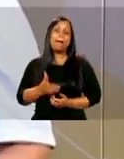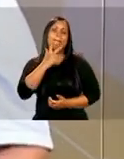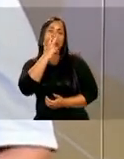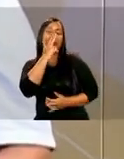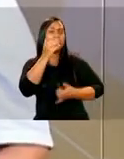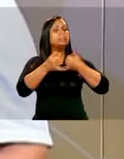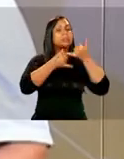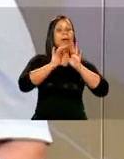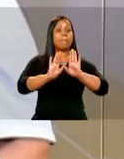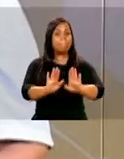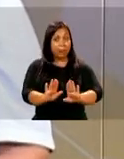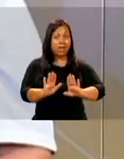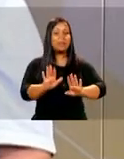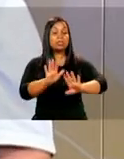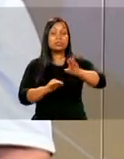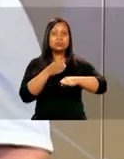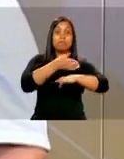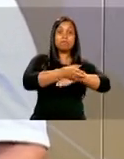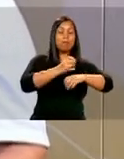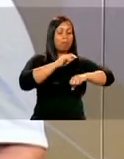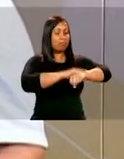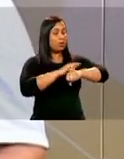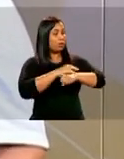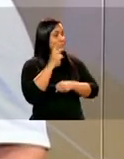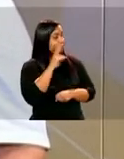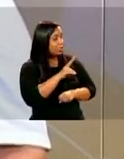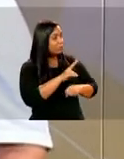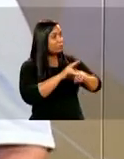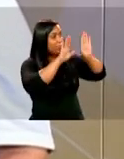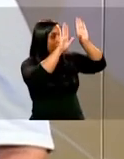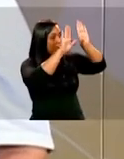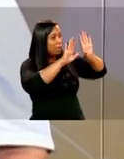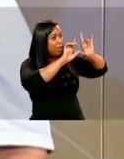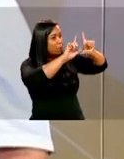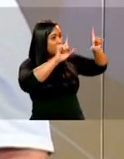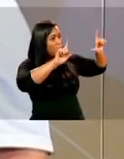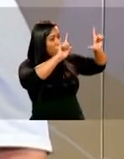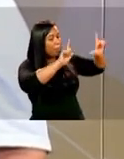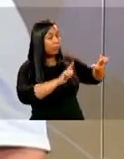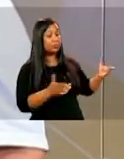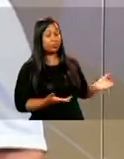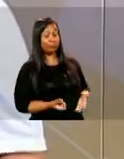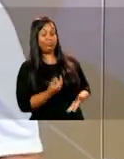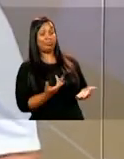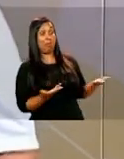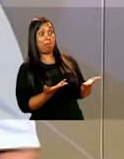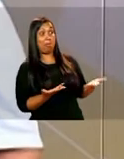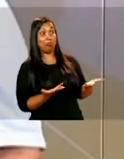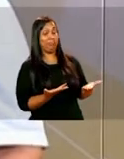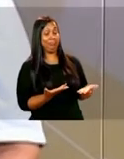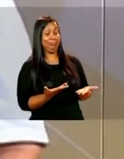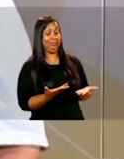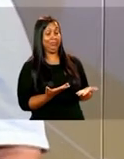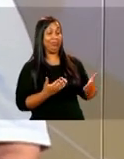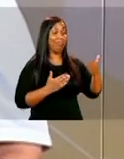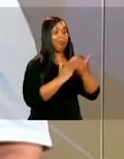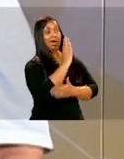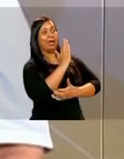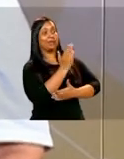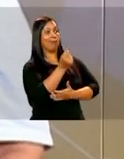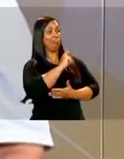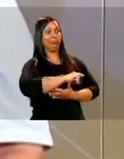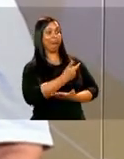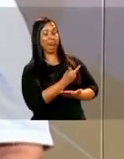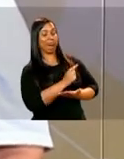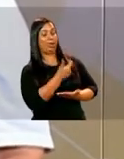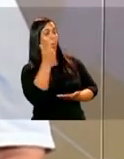Parece brincadeira, mas às vezes eu vou ao banheiro e olho assim uma parede de granito, eu penso, nossa, se fosse nessa gestão a gente não ia aprovar esse orçamento,